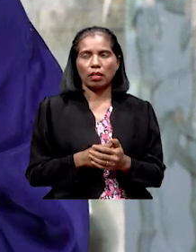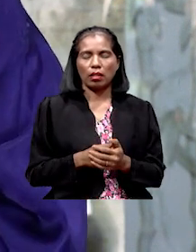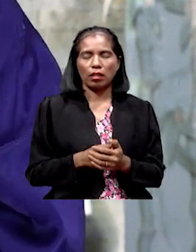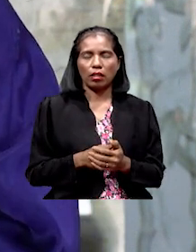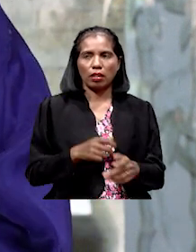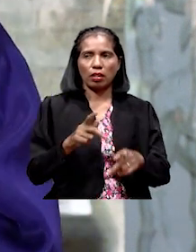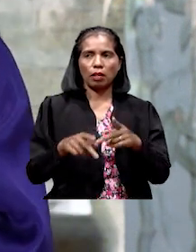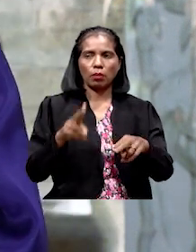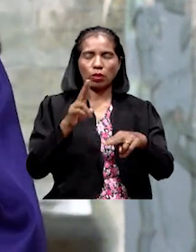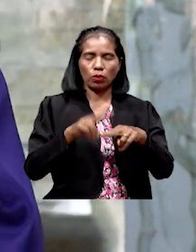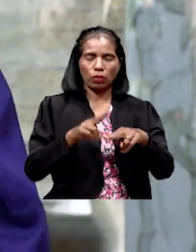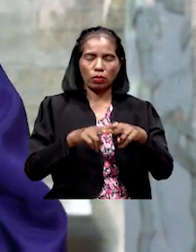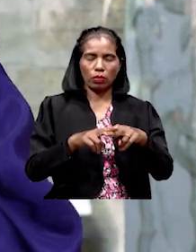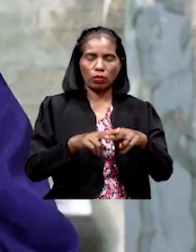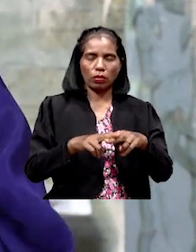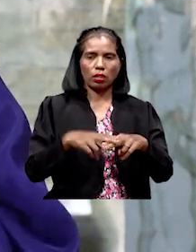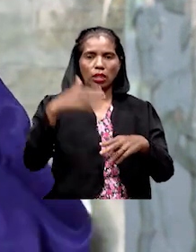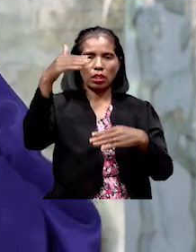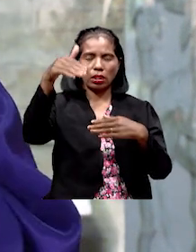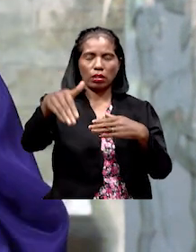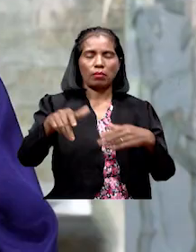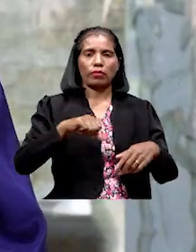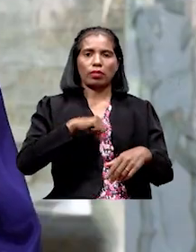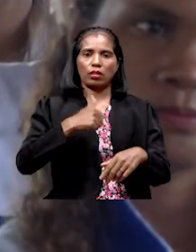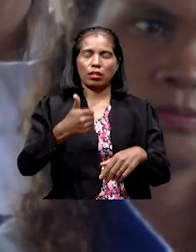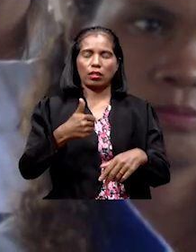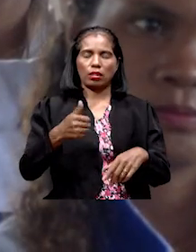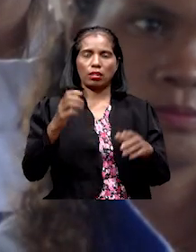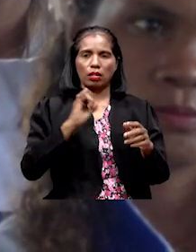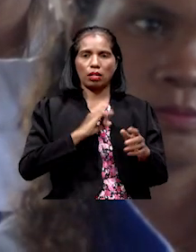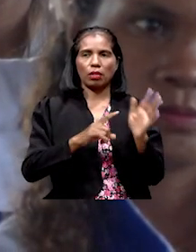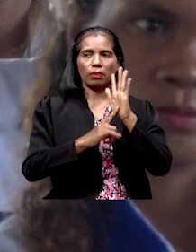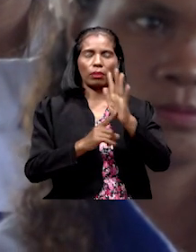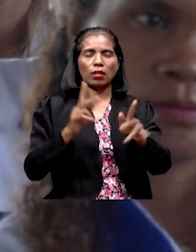ne be turi e biro ne ba hamri kene ba bane ma tutu hare ai